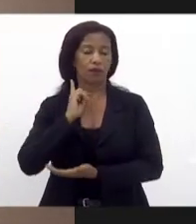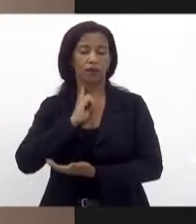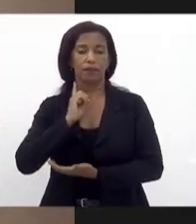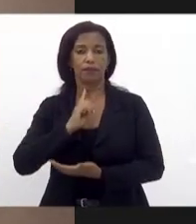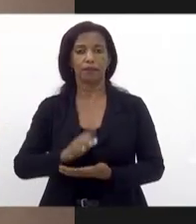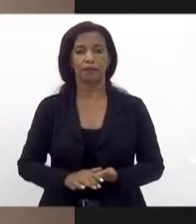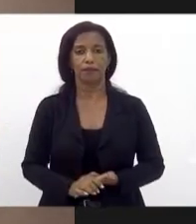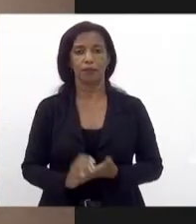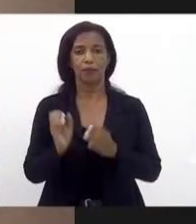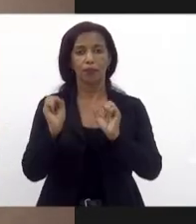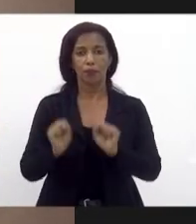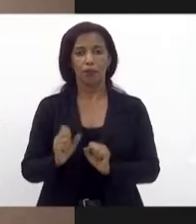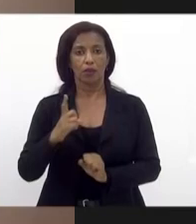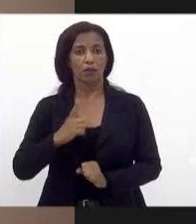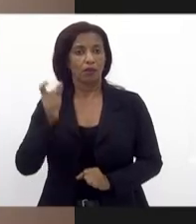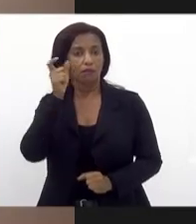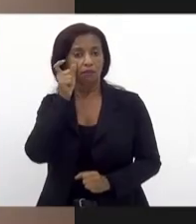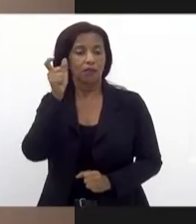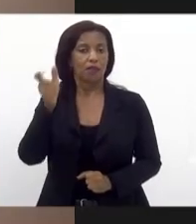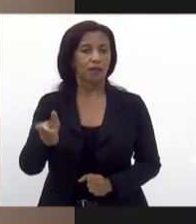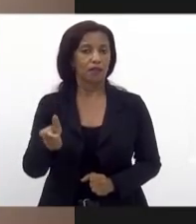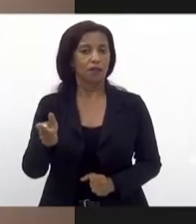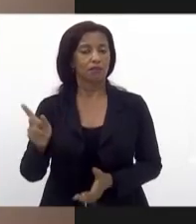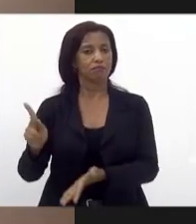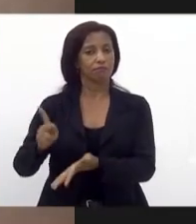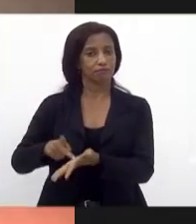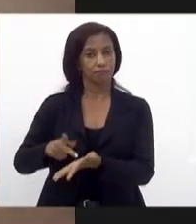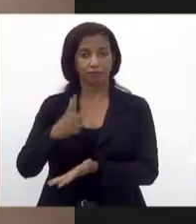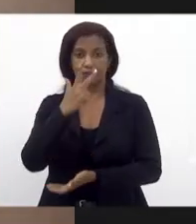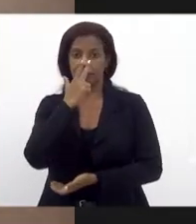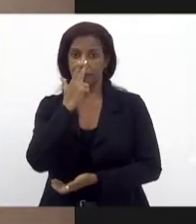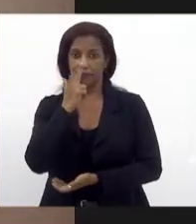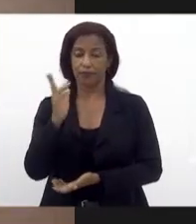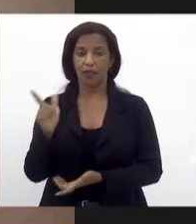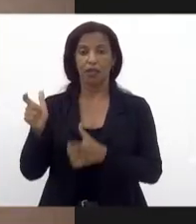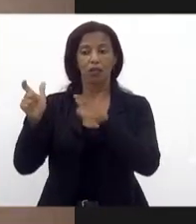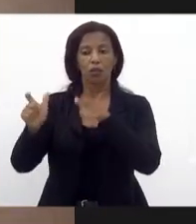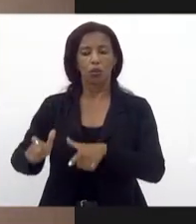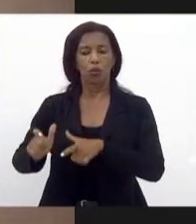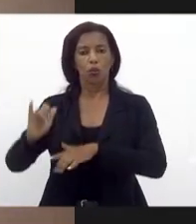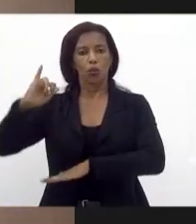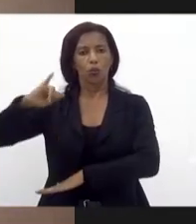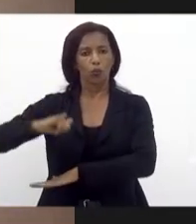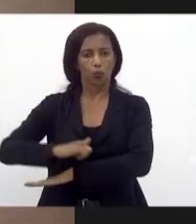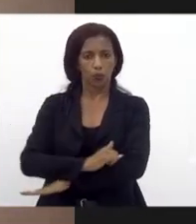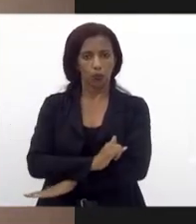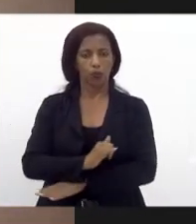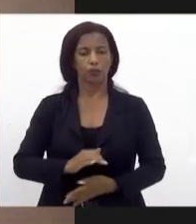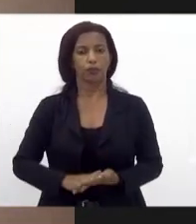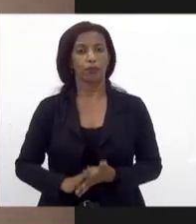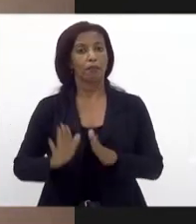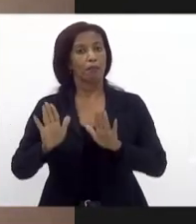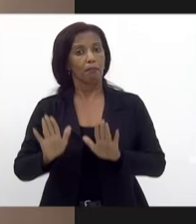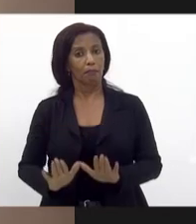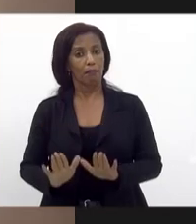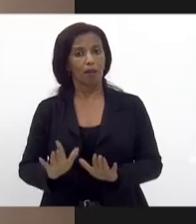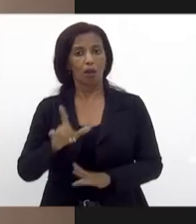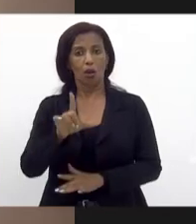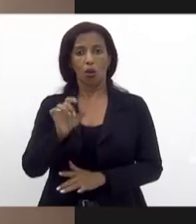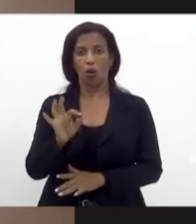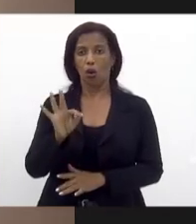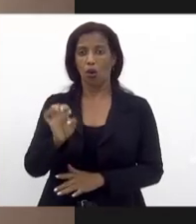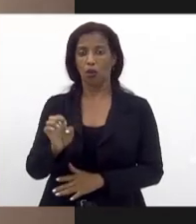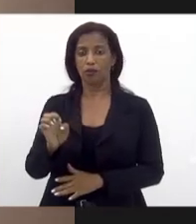Gerais, pudesse ter interesse realmente, me parece, no aeroporto Santos Dumont. Mas o lote